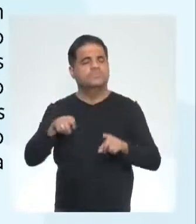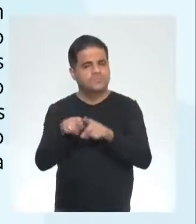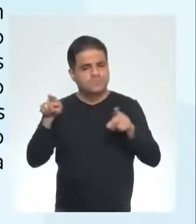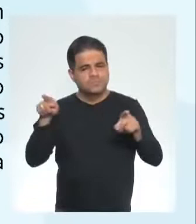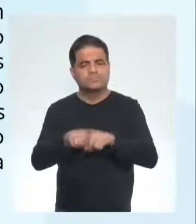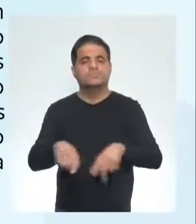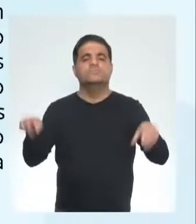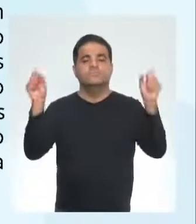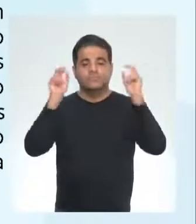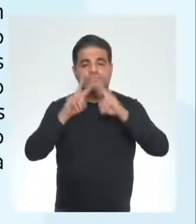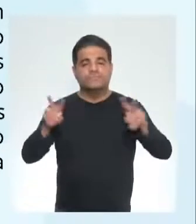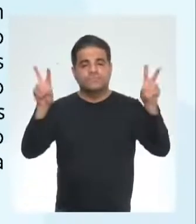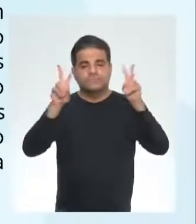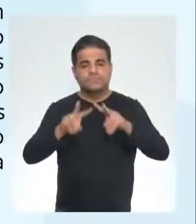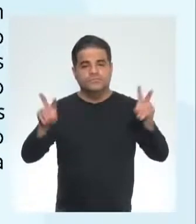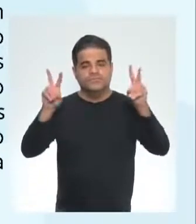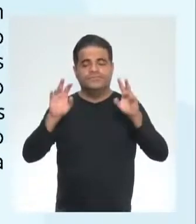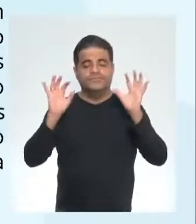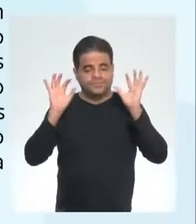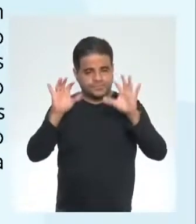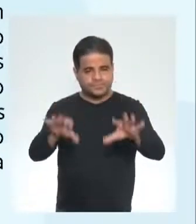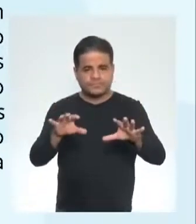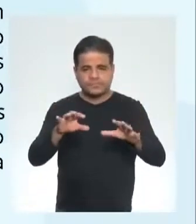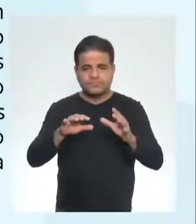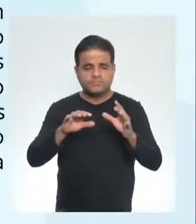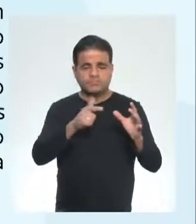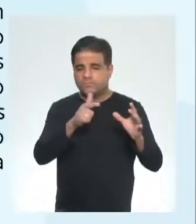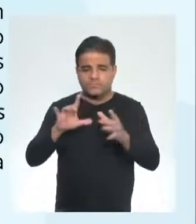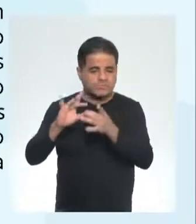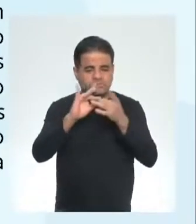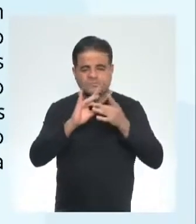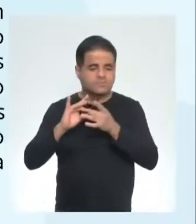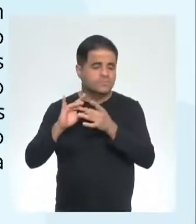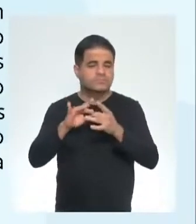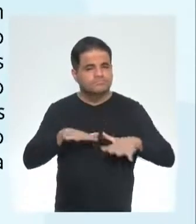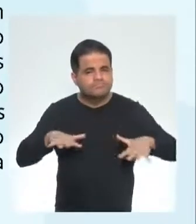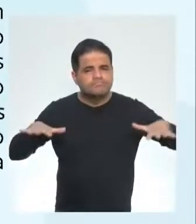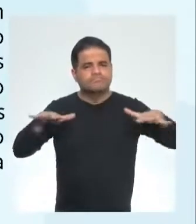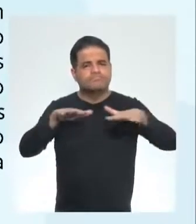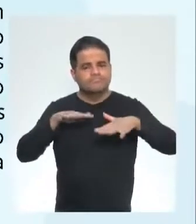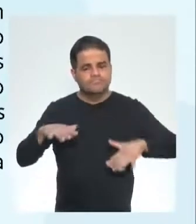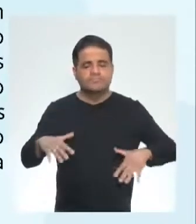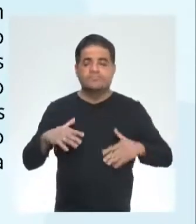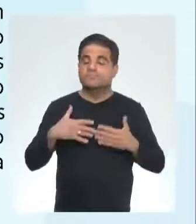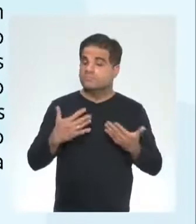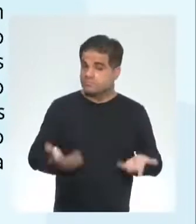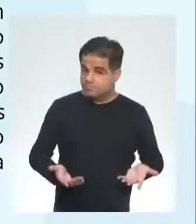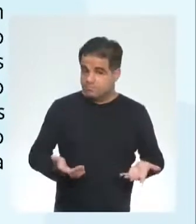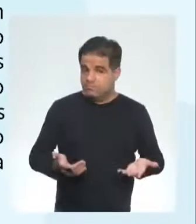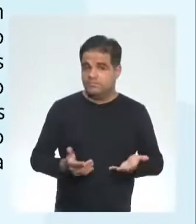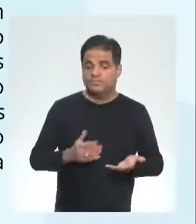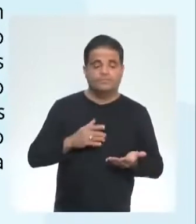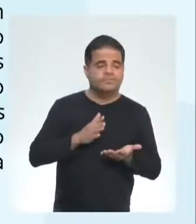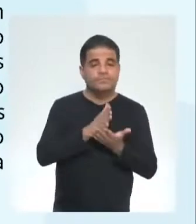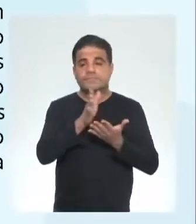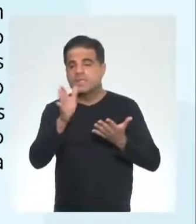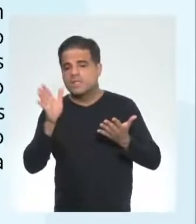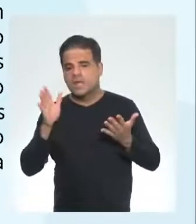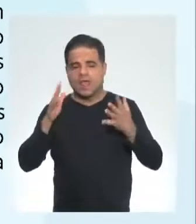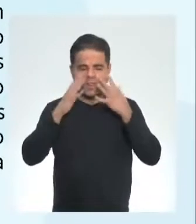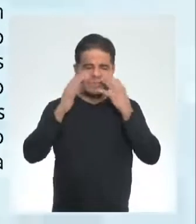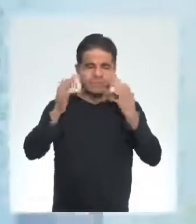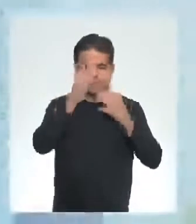poluição visual. E tudo isso causa uma desarmonia com o ambiente. E, como não, né, desvia a atenção